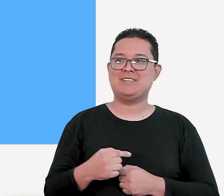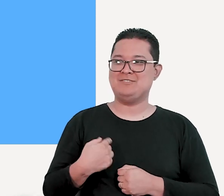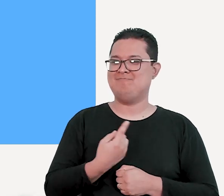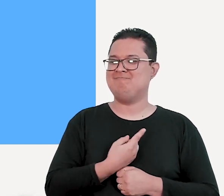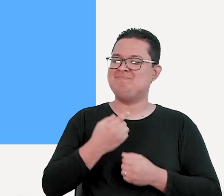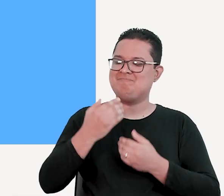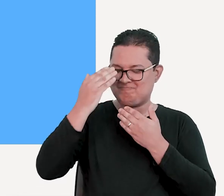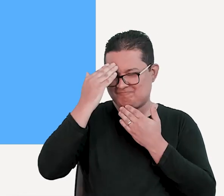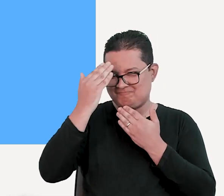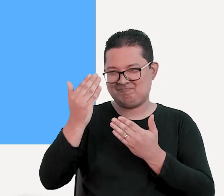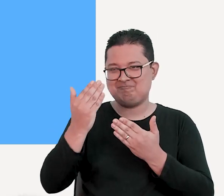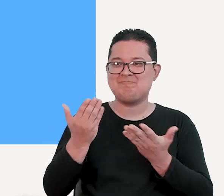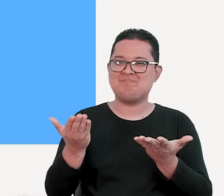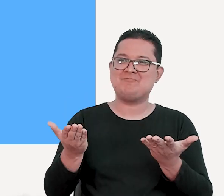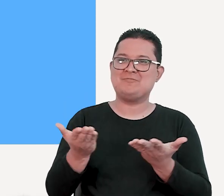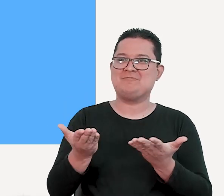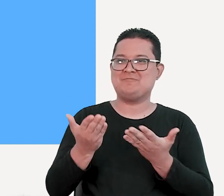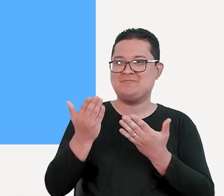Laura. Obrigada aqui